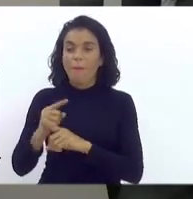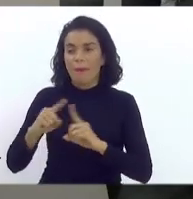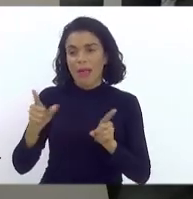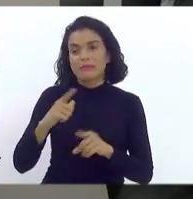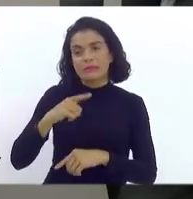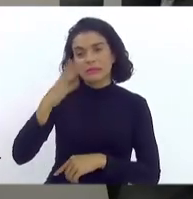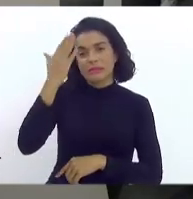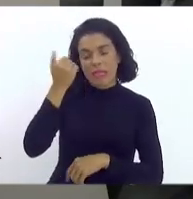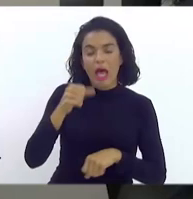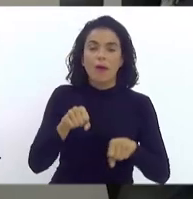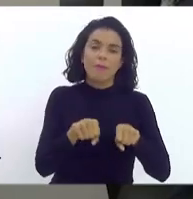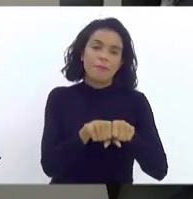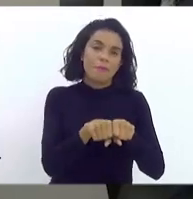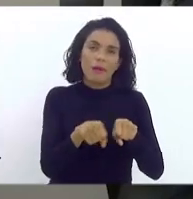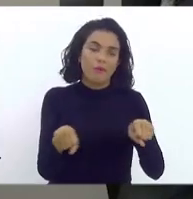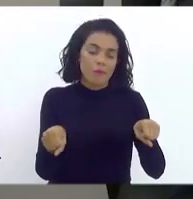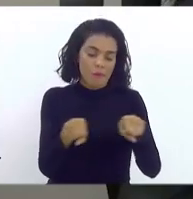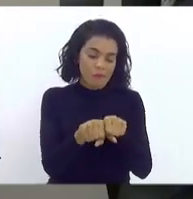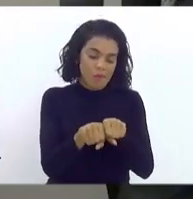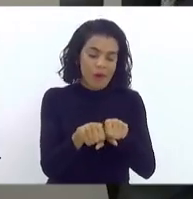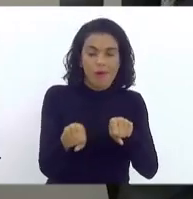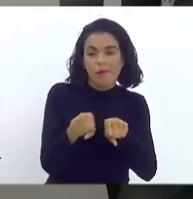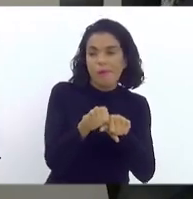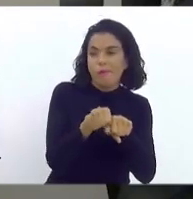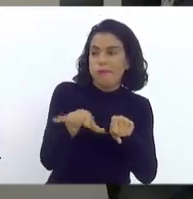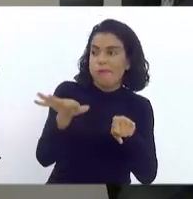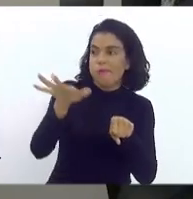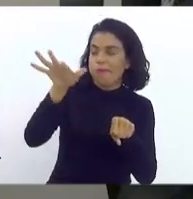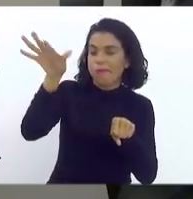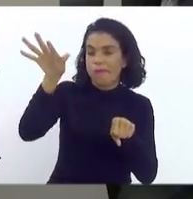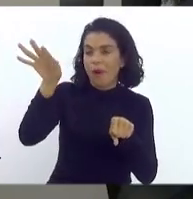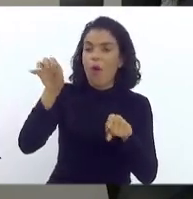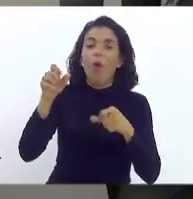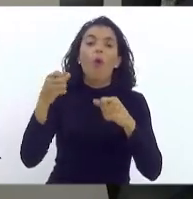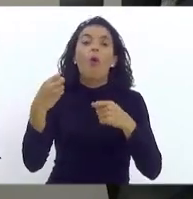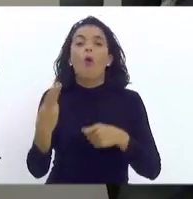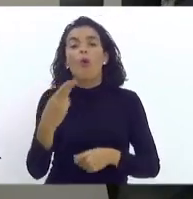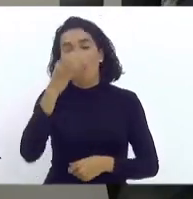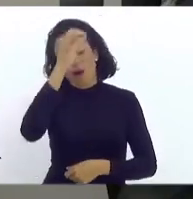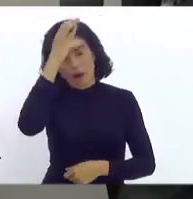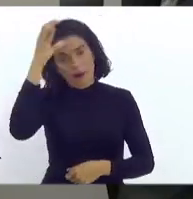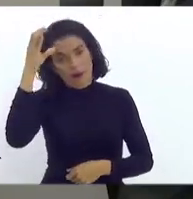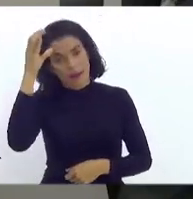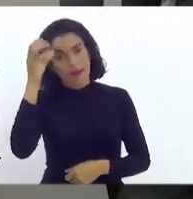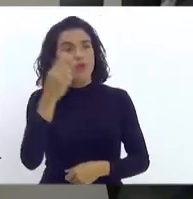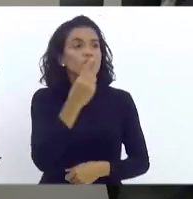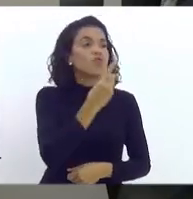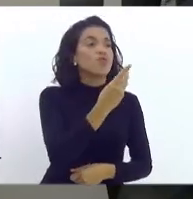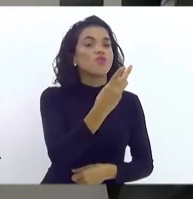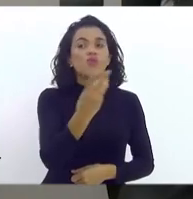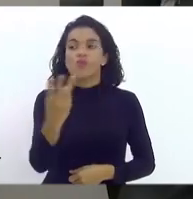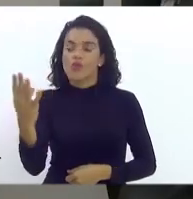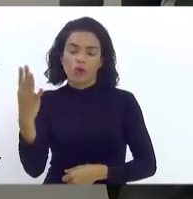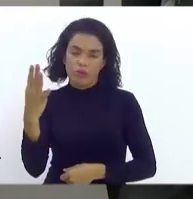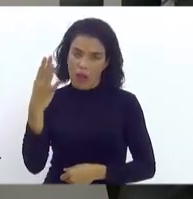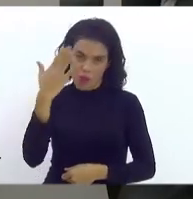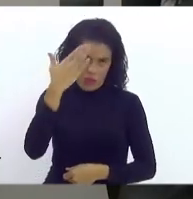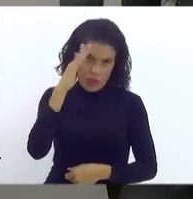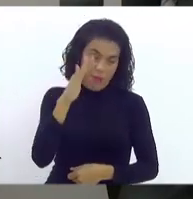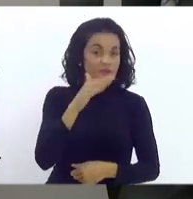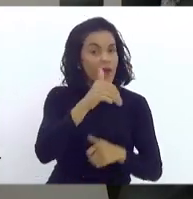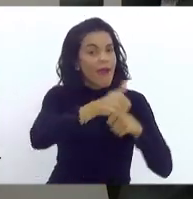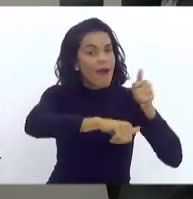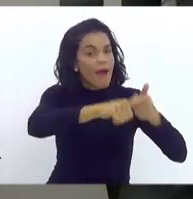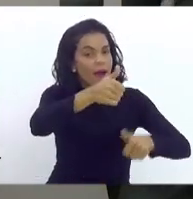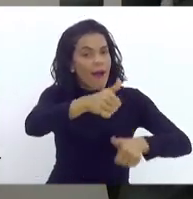Não sabe se é aonde, se é no cliente A, B ou C. Isso vai sendo analisado ponto a ponto, sempre que